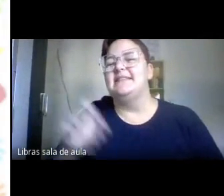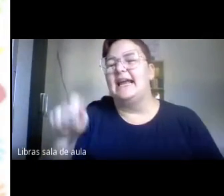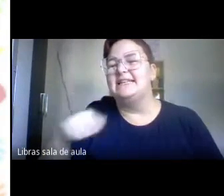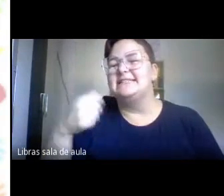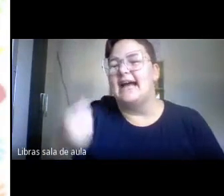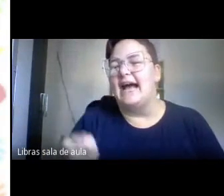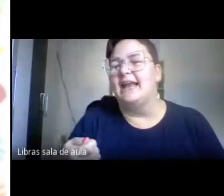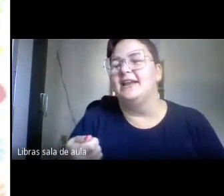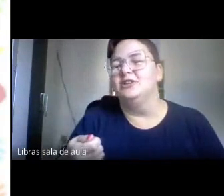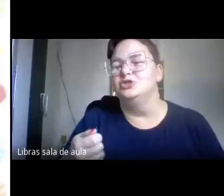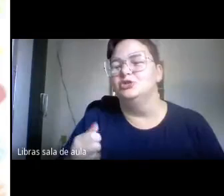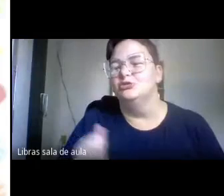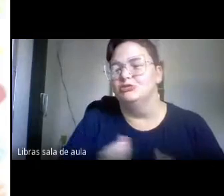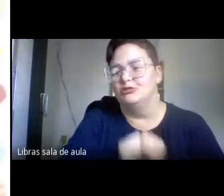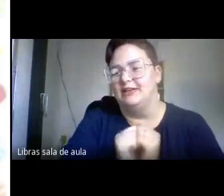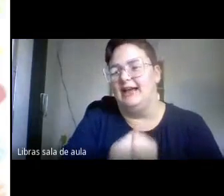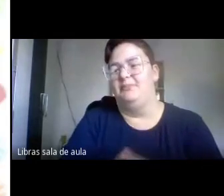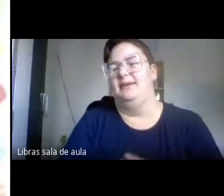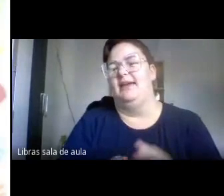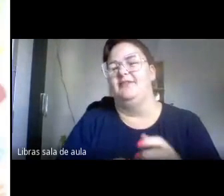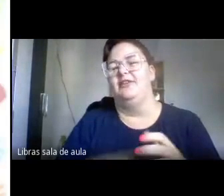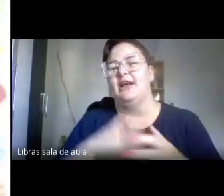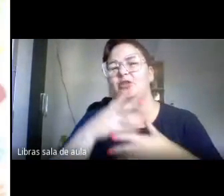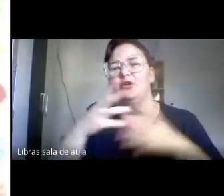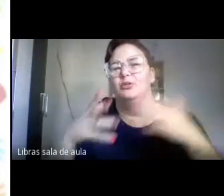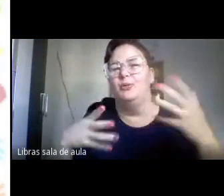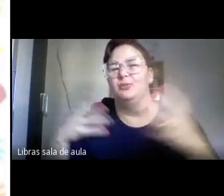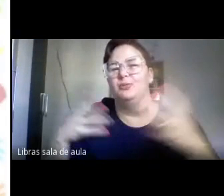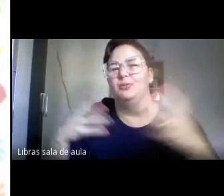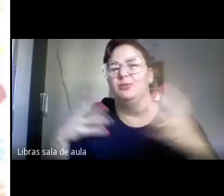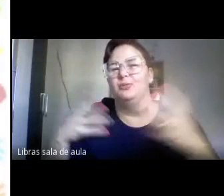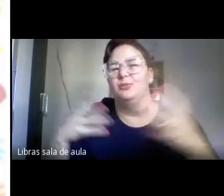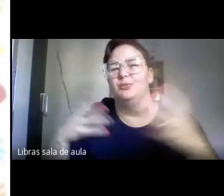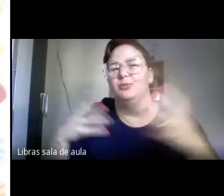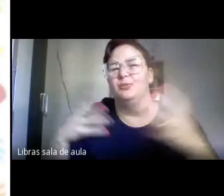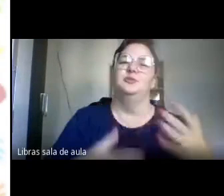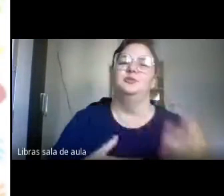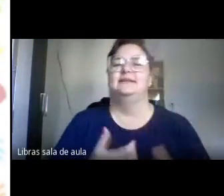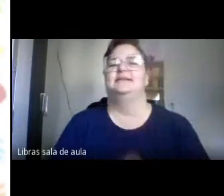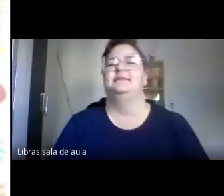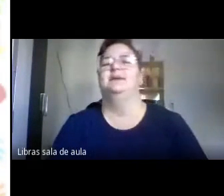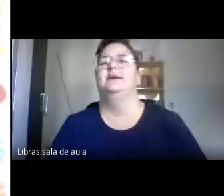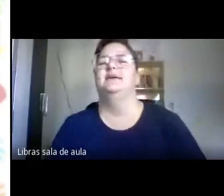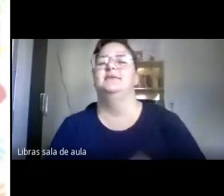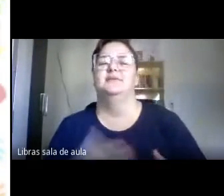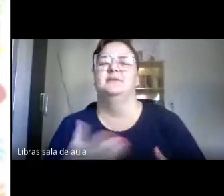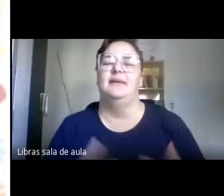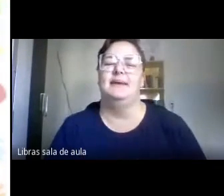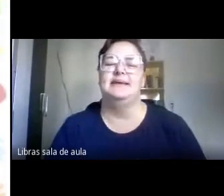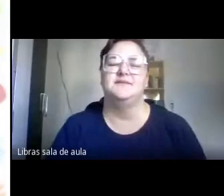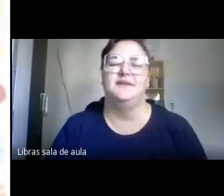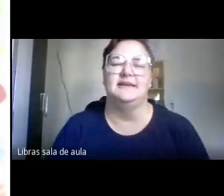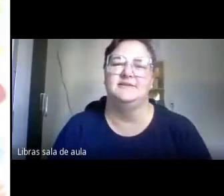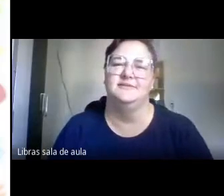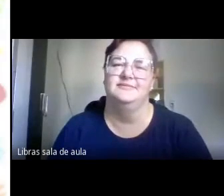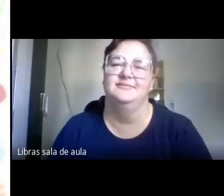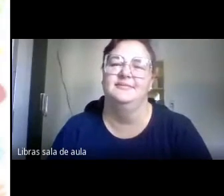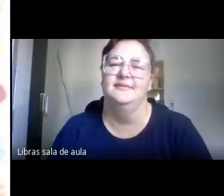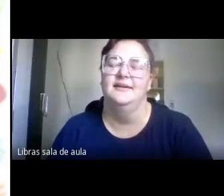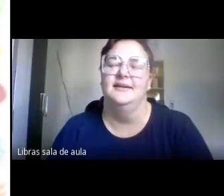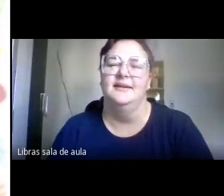a sinalizarem juntos, sabe? Aí fica todo mundo fazendo e todo mundo participando, é mais